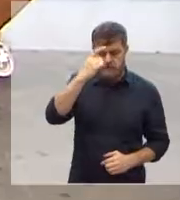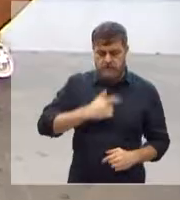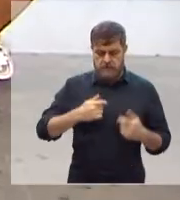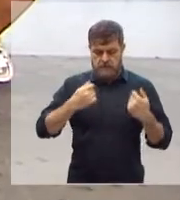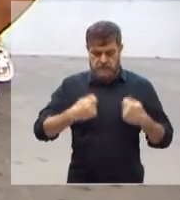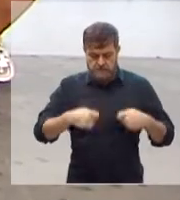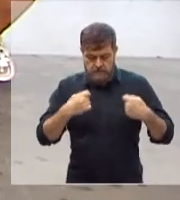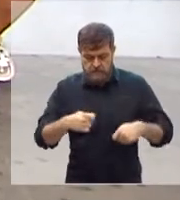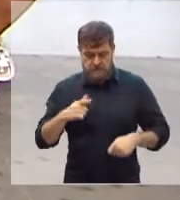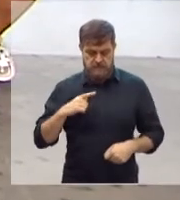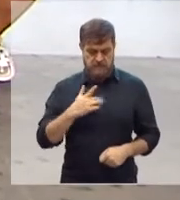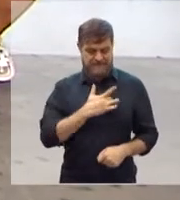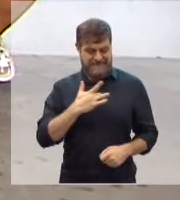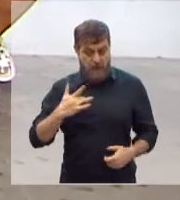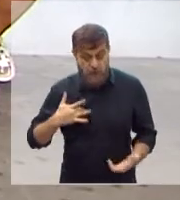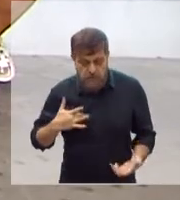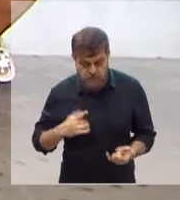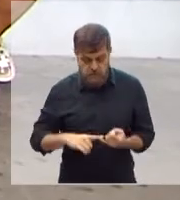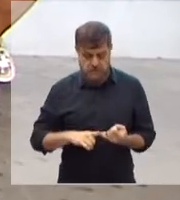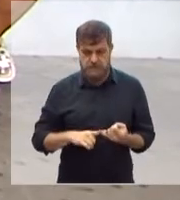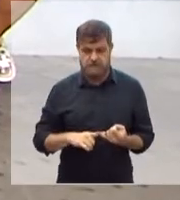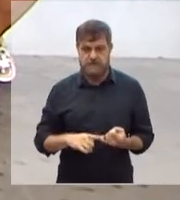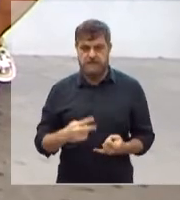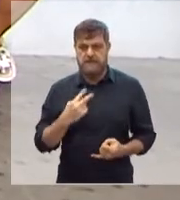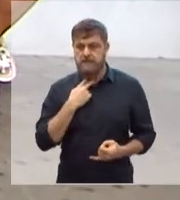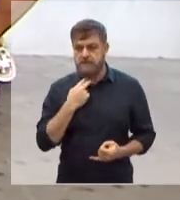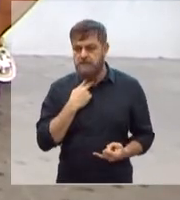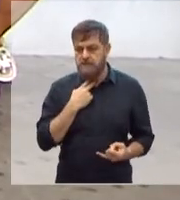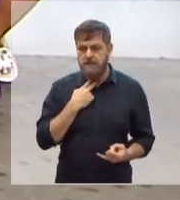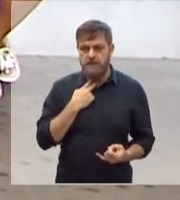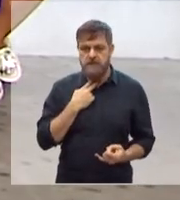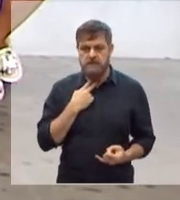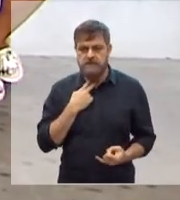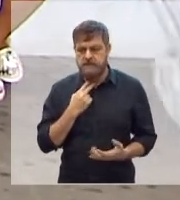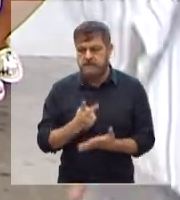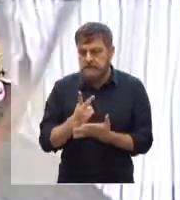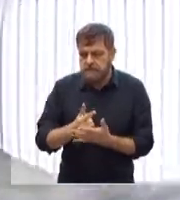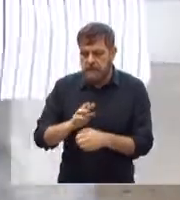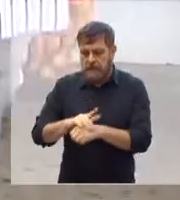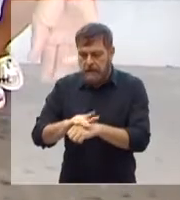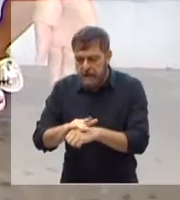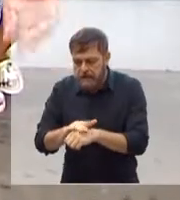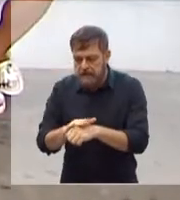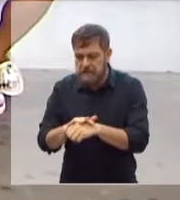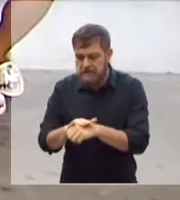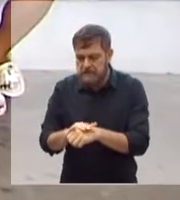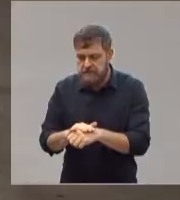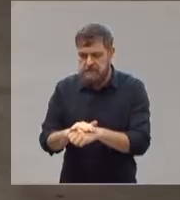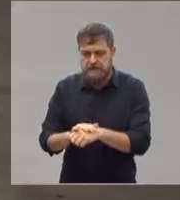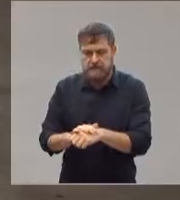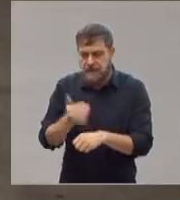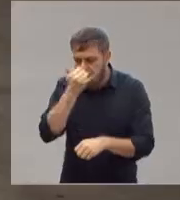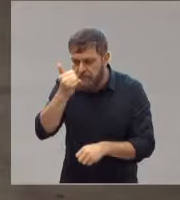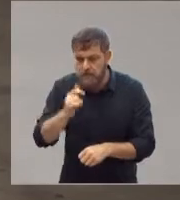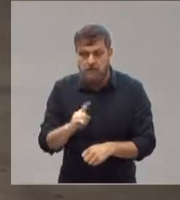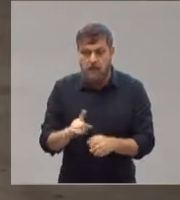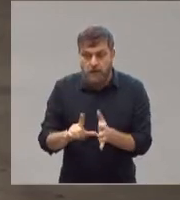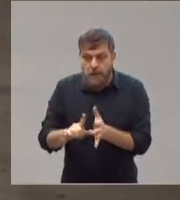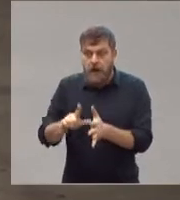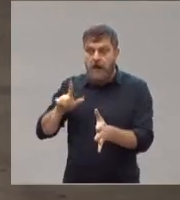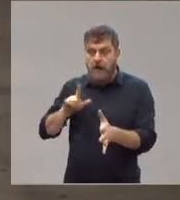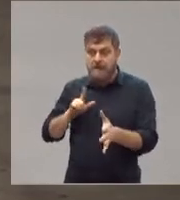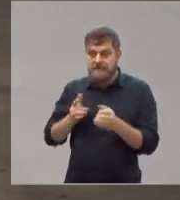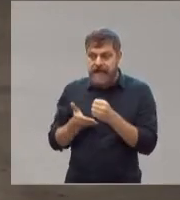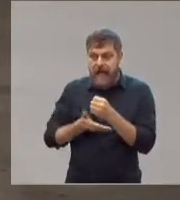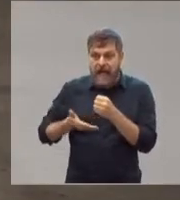que você precisa ter uma saúde não combatendo, obviamente, as